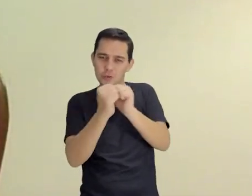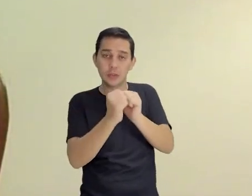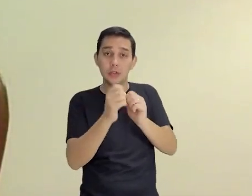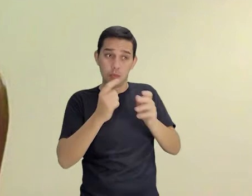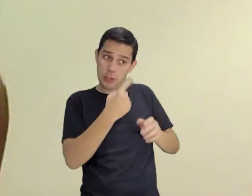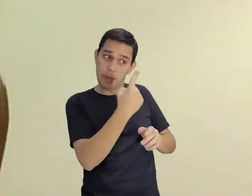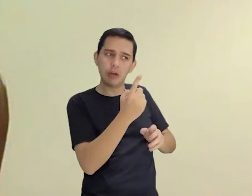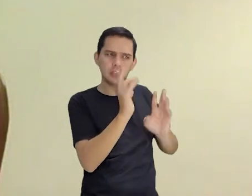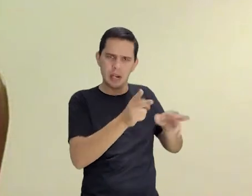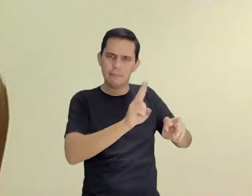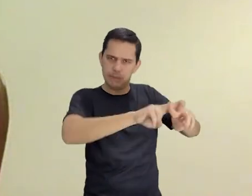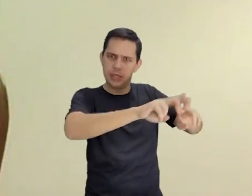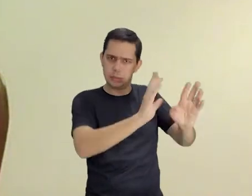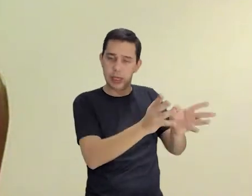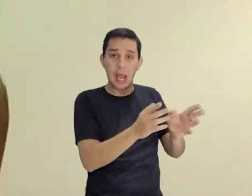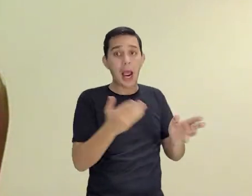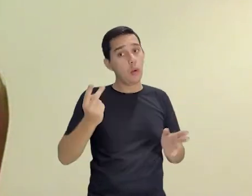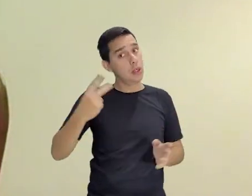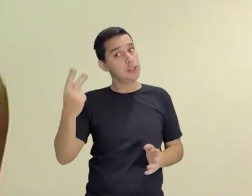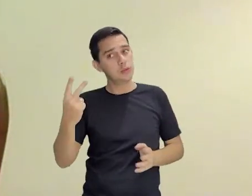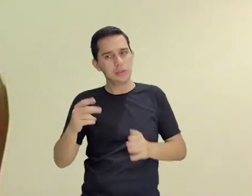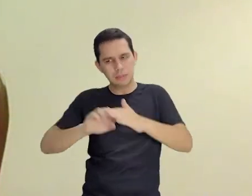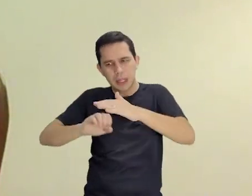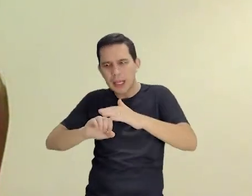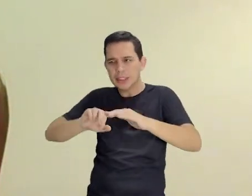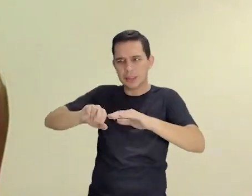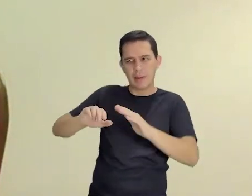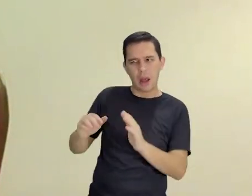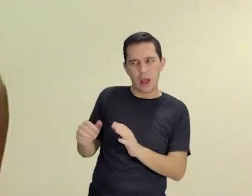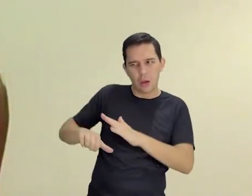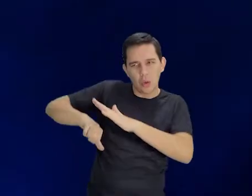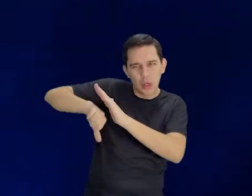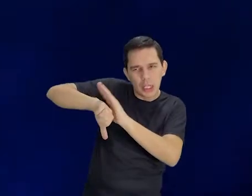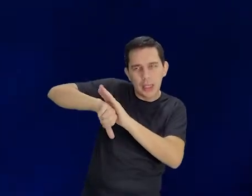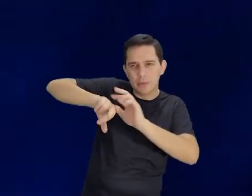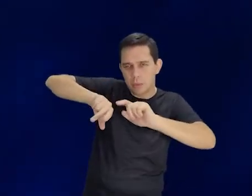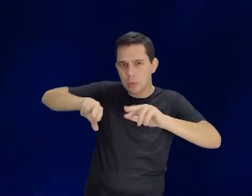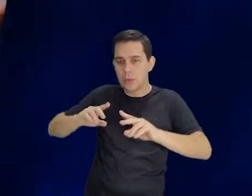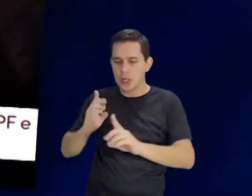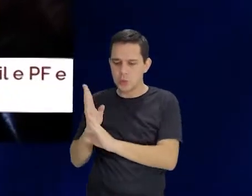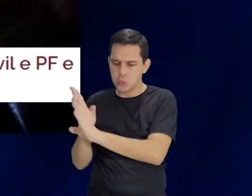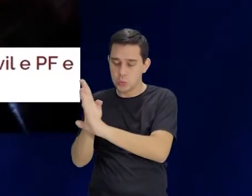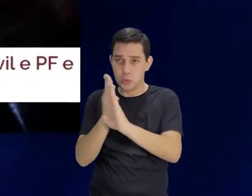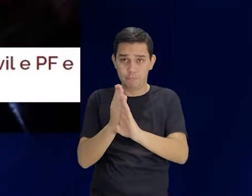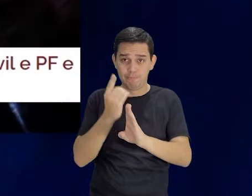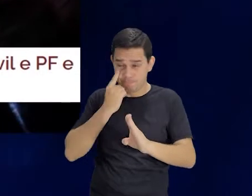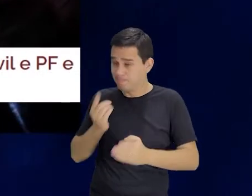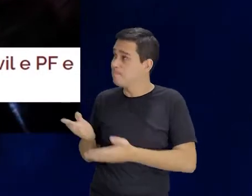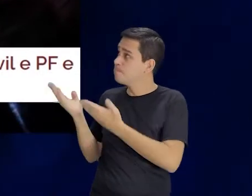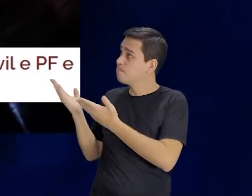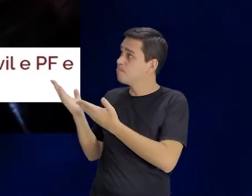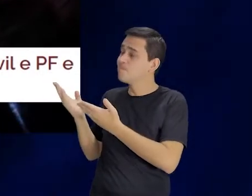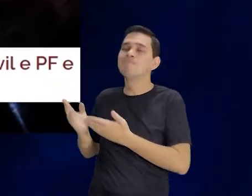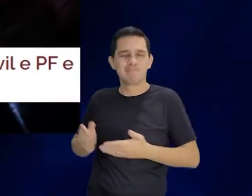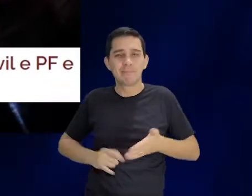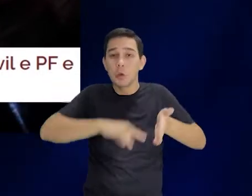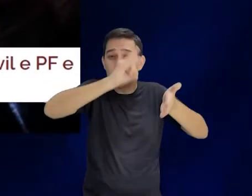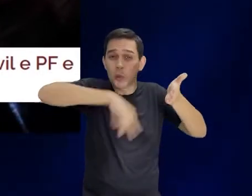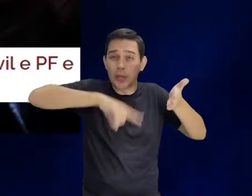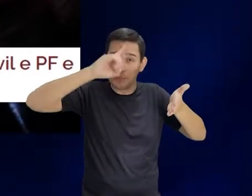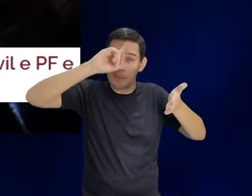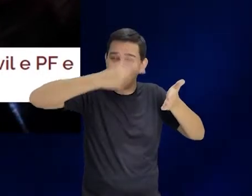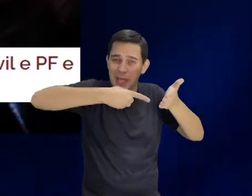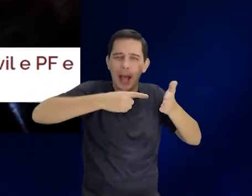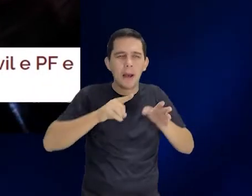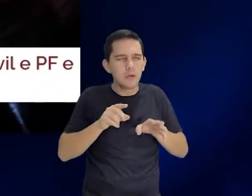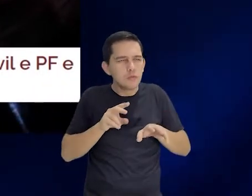preso. E então, nessa segunda fase, nós conseguimos identificar e atingir, cumprir mandado de prisão com relação aos